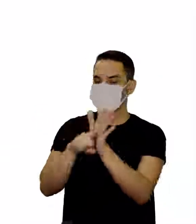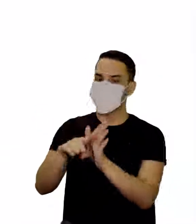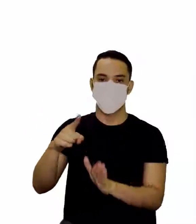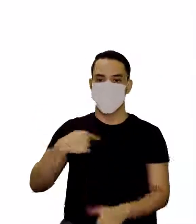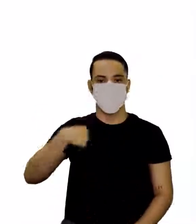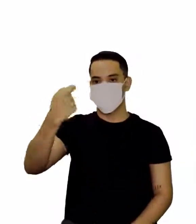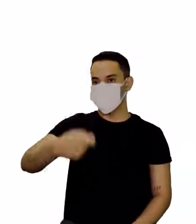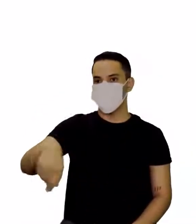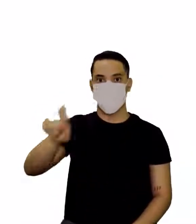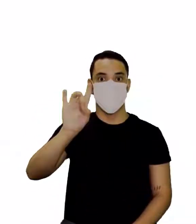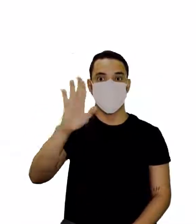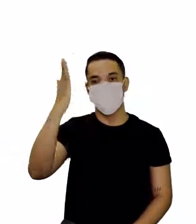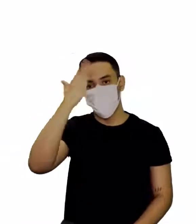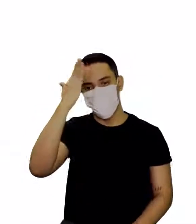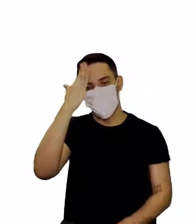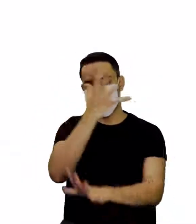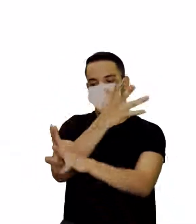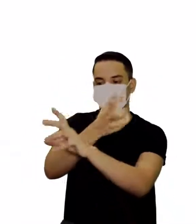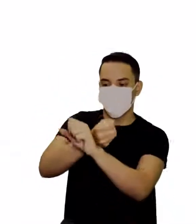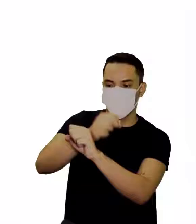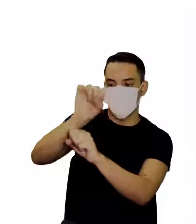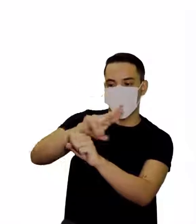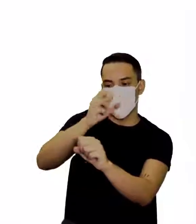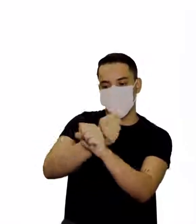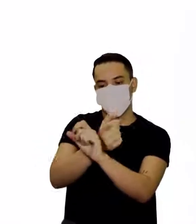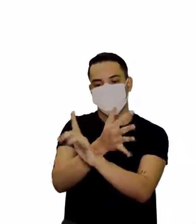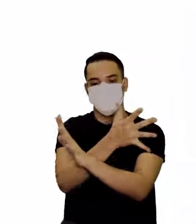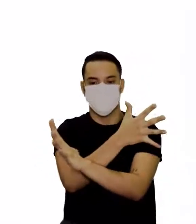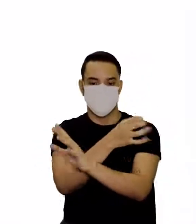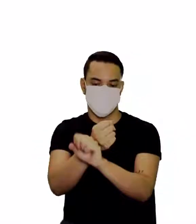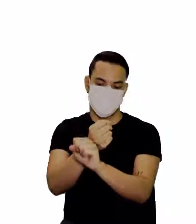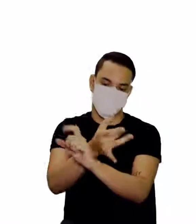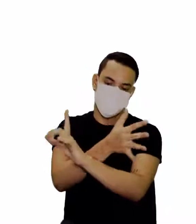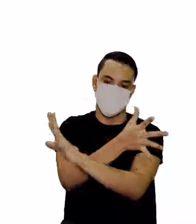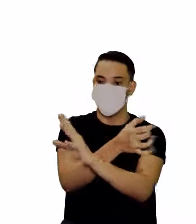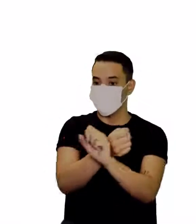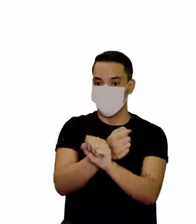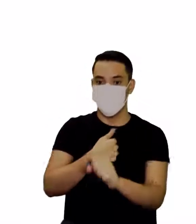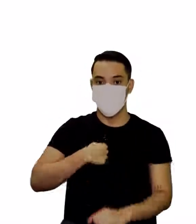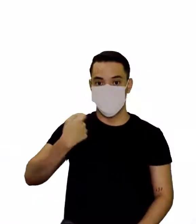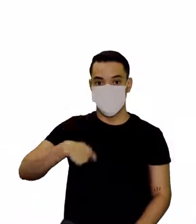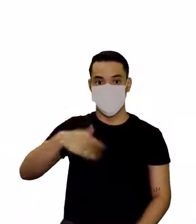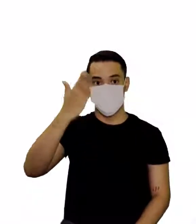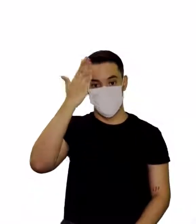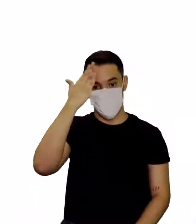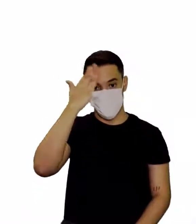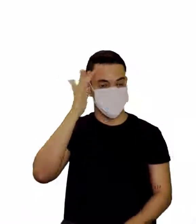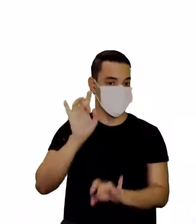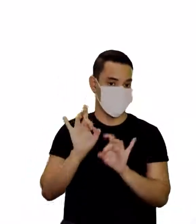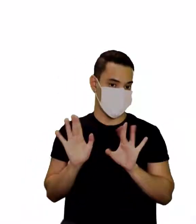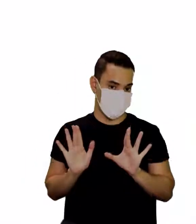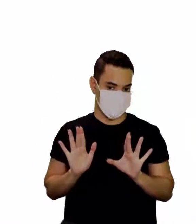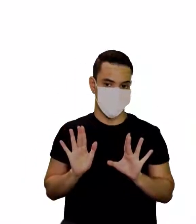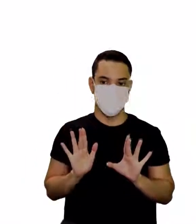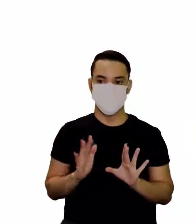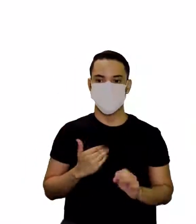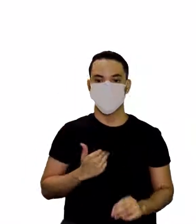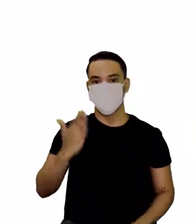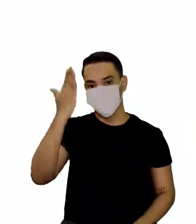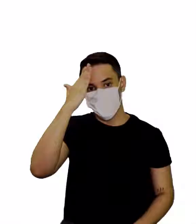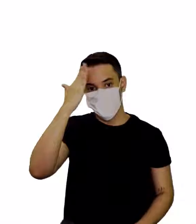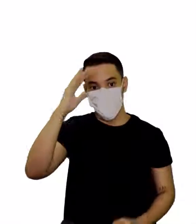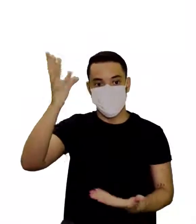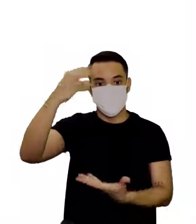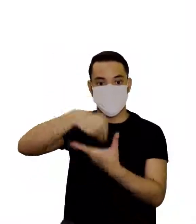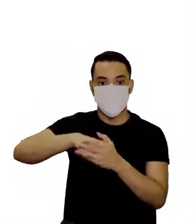está repelindo ou se está atraindo somente, só serve para isso a carga, para vetorialmente